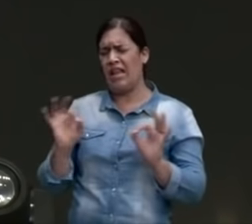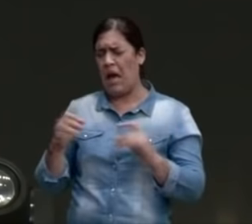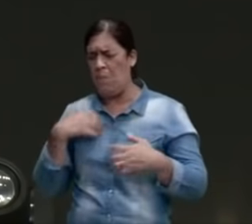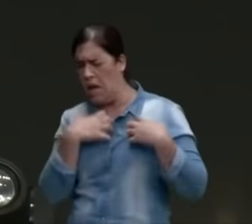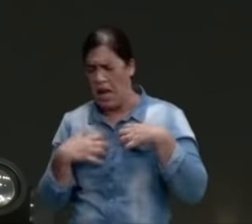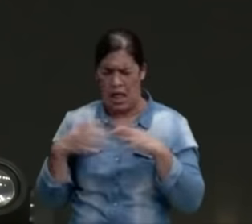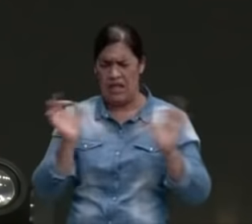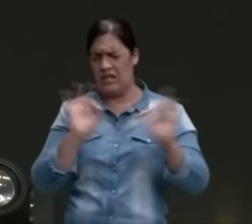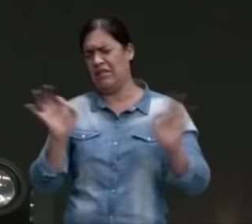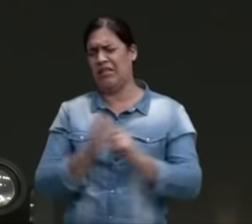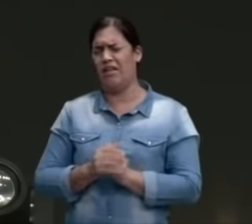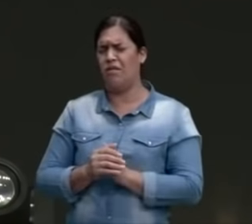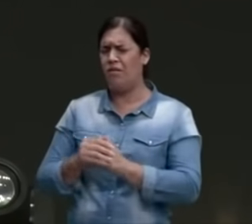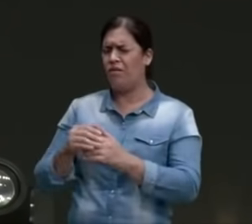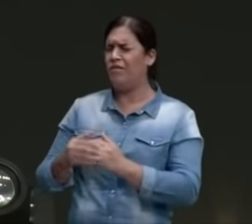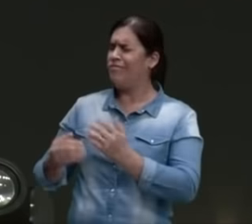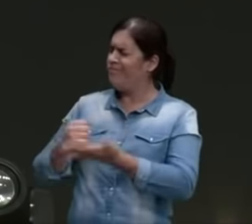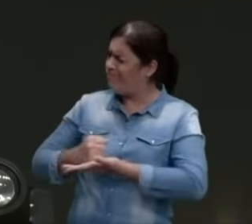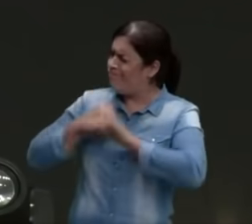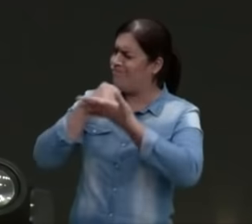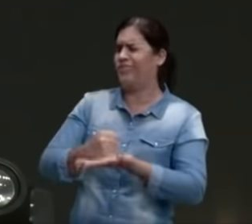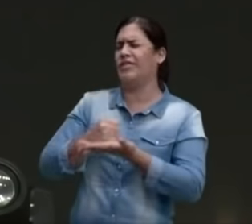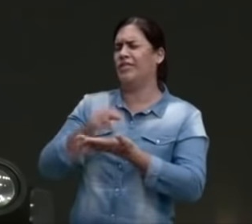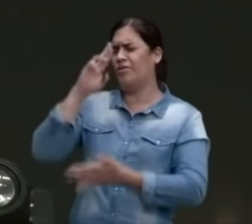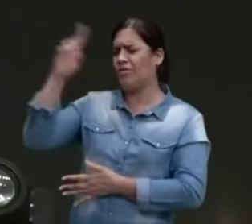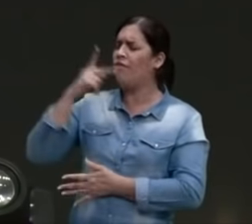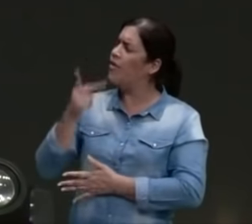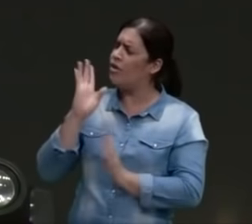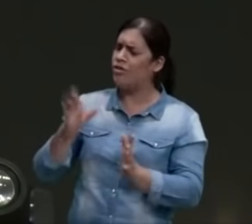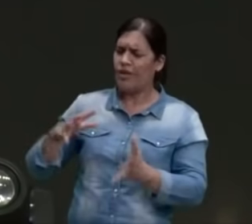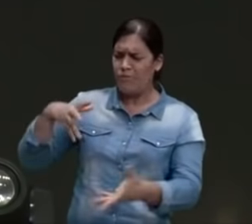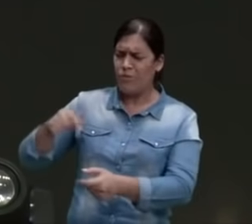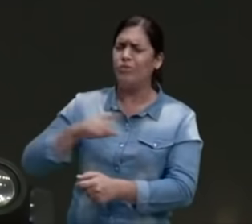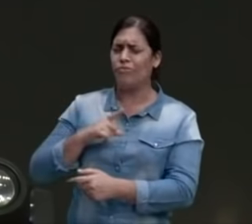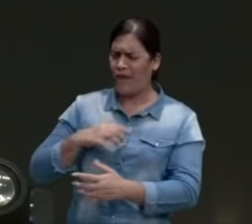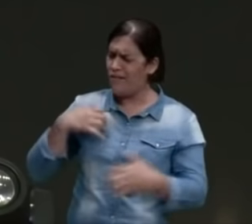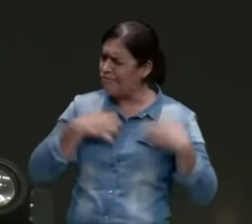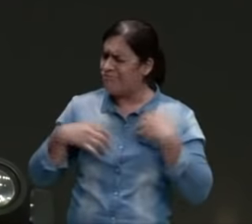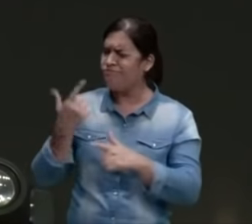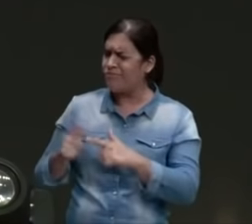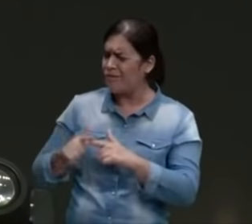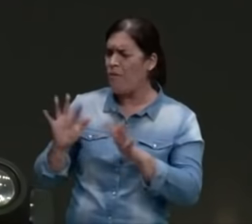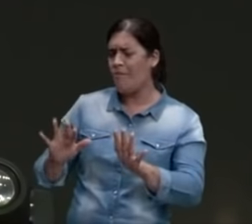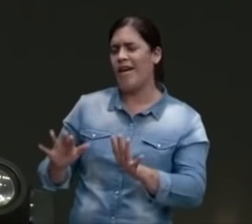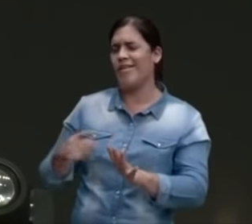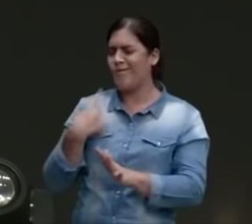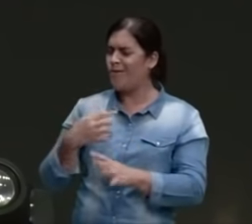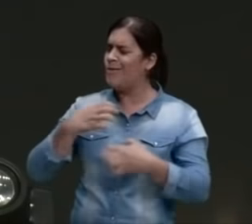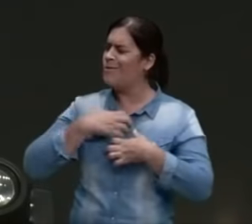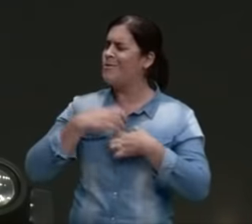mundo que está vivendo, porque o Senhor mesmo disse que nesse mundo nós vamos sofrer aflições, mas, Senhor, que a gente possa ter bom